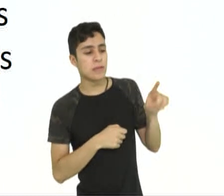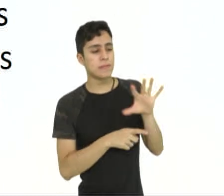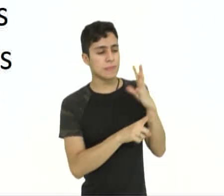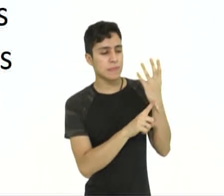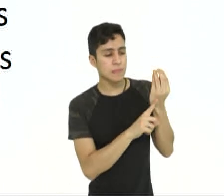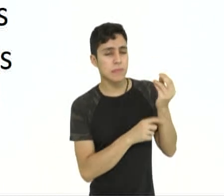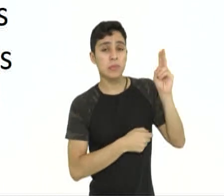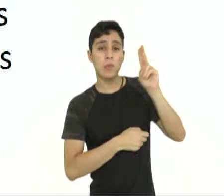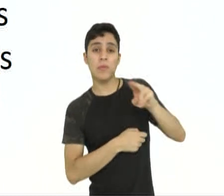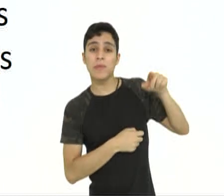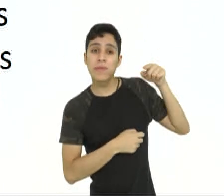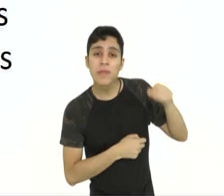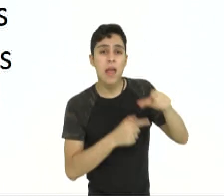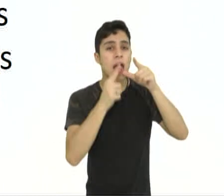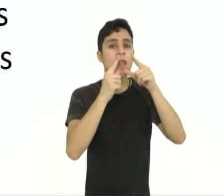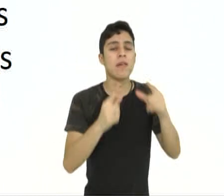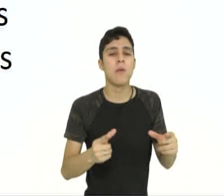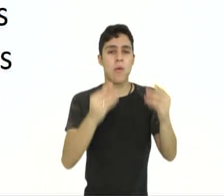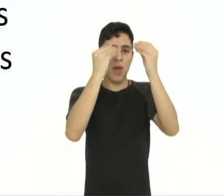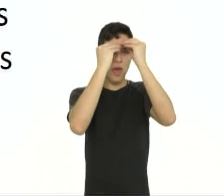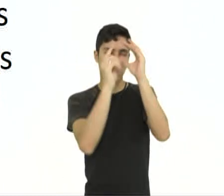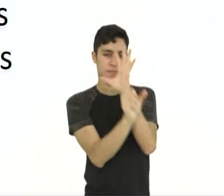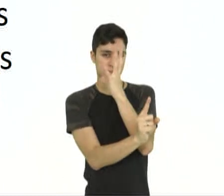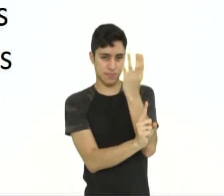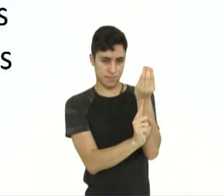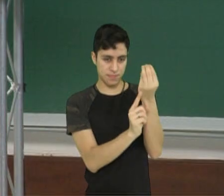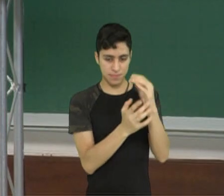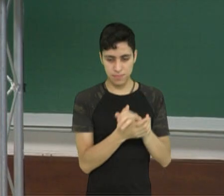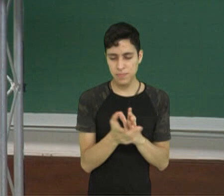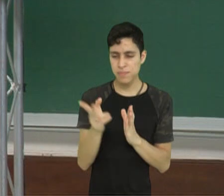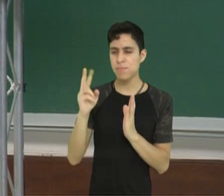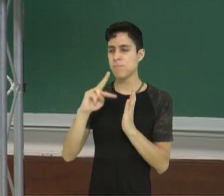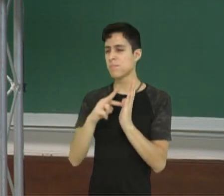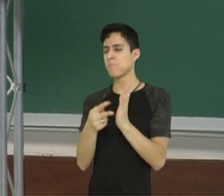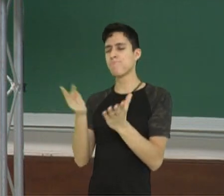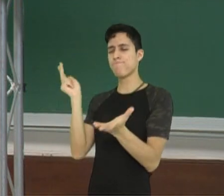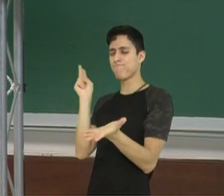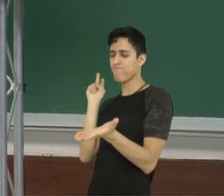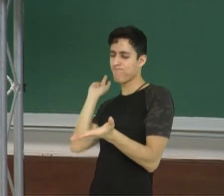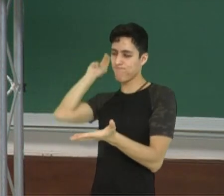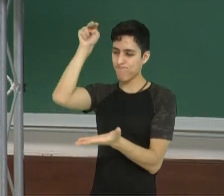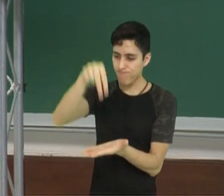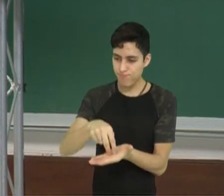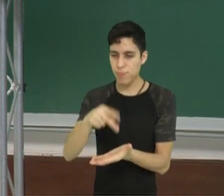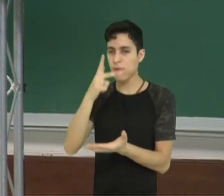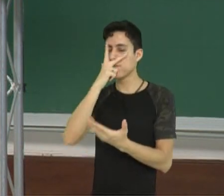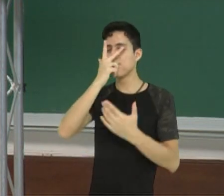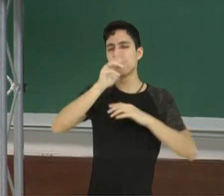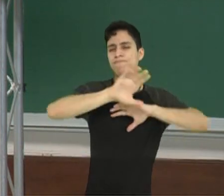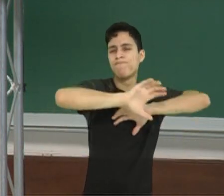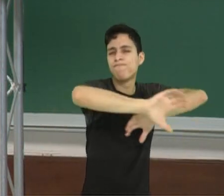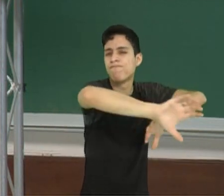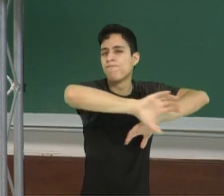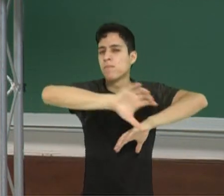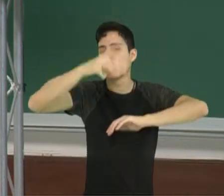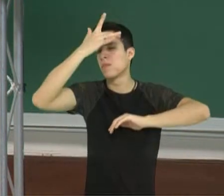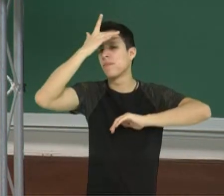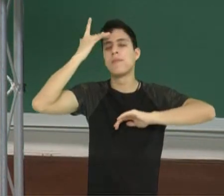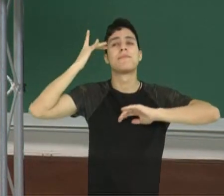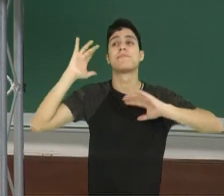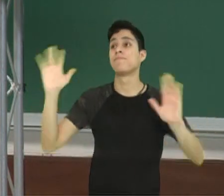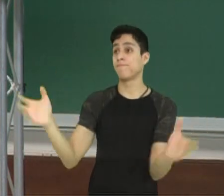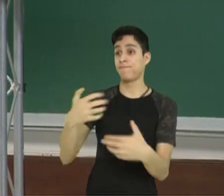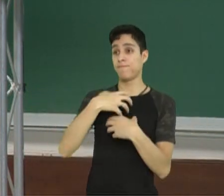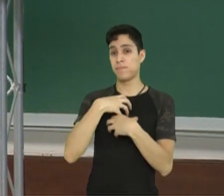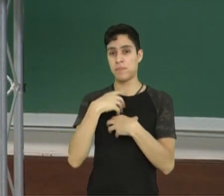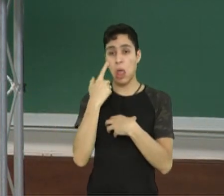linguagem artística. Então, a intervenção artística, ela vai interferir nas pessoas, mexer com as pessoas. O que